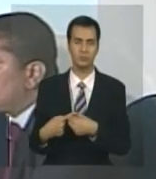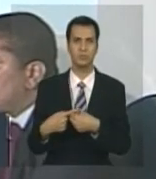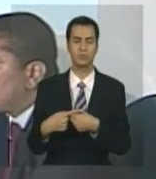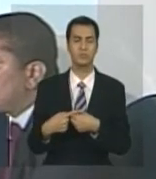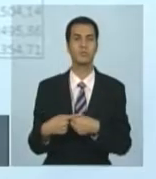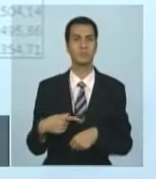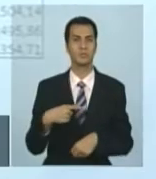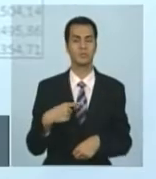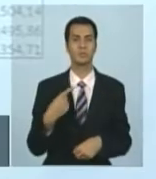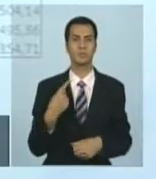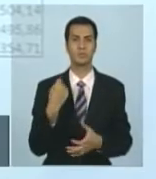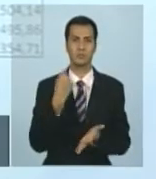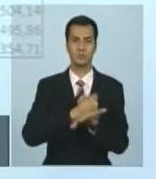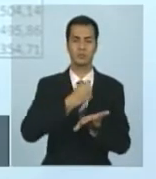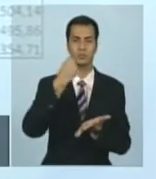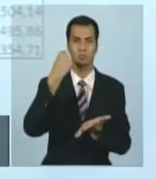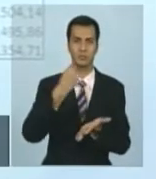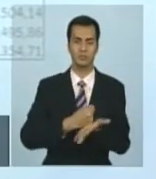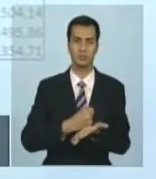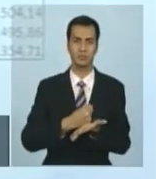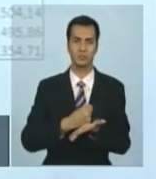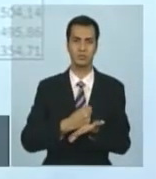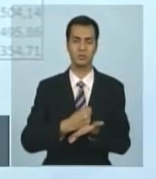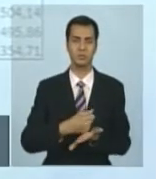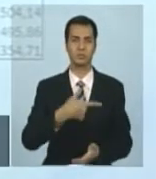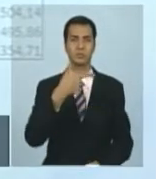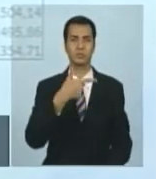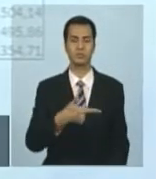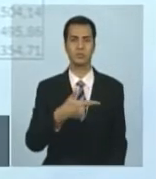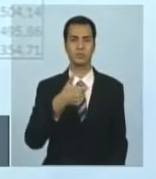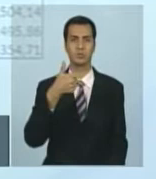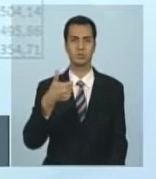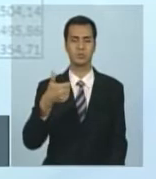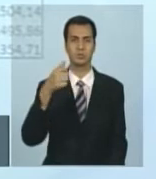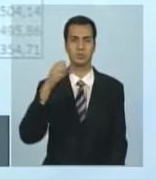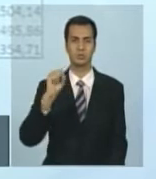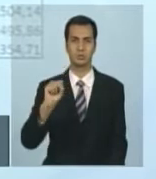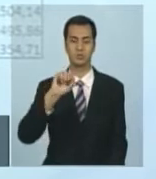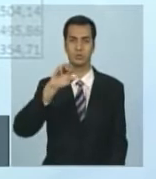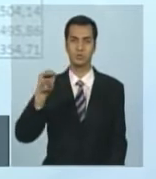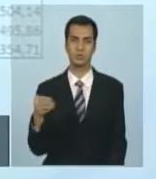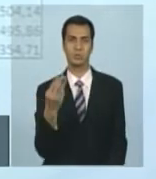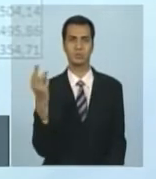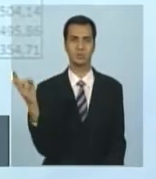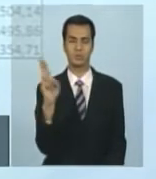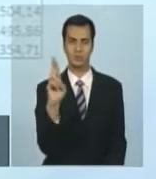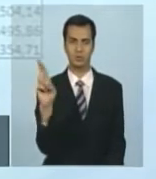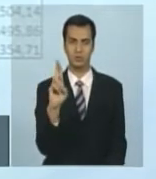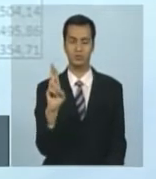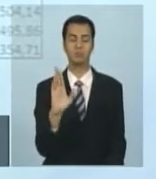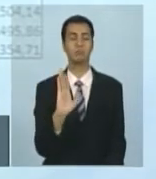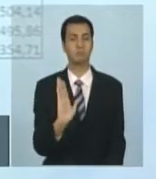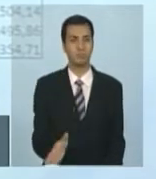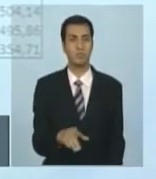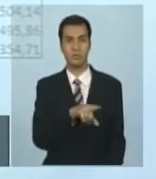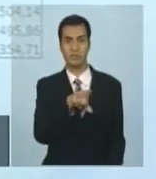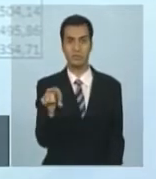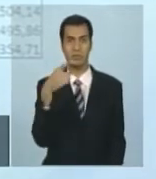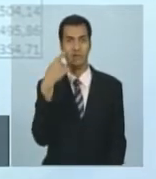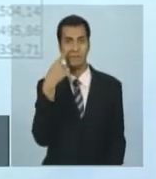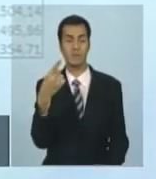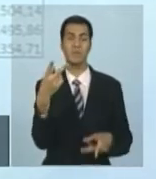empenhados, em termos de prevenção, 218 milhões de reais. Portanto, aí vocês têm